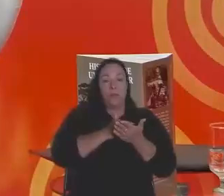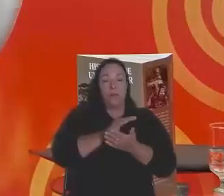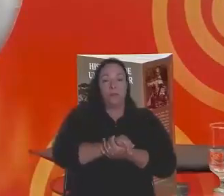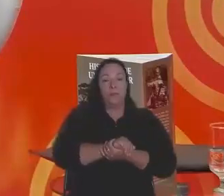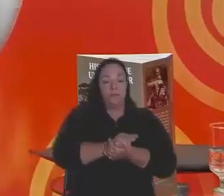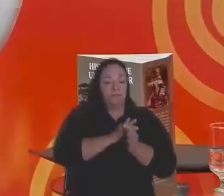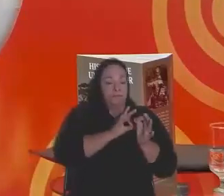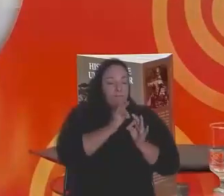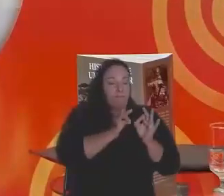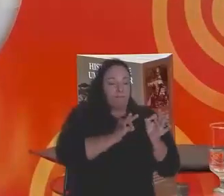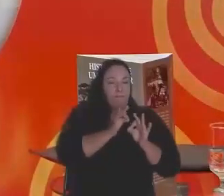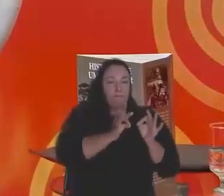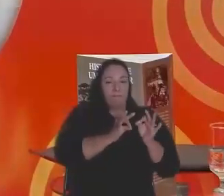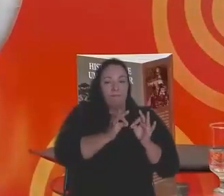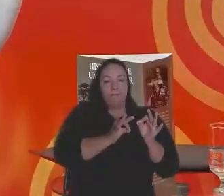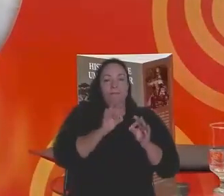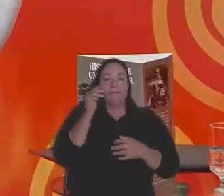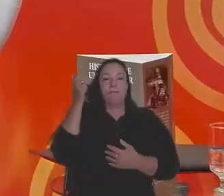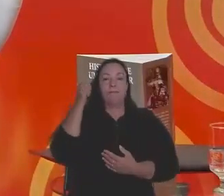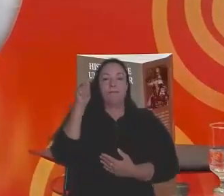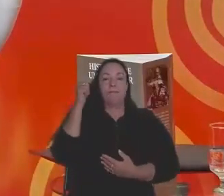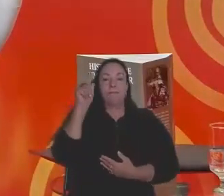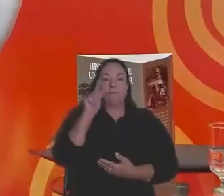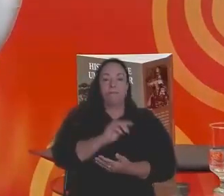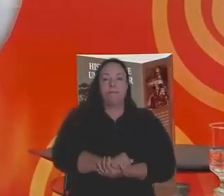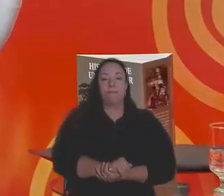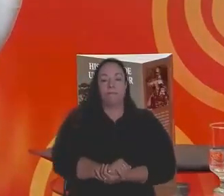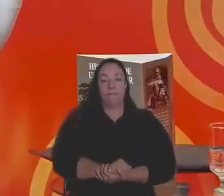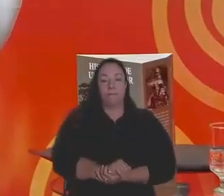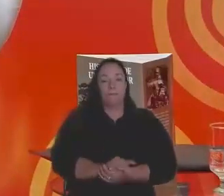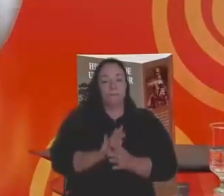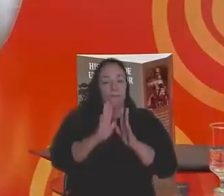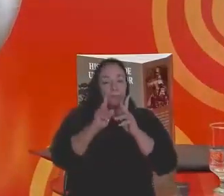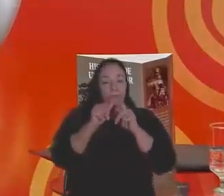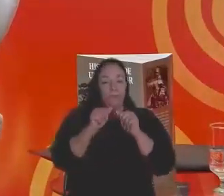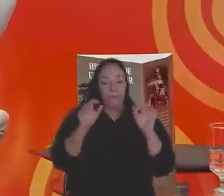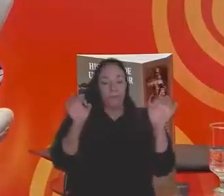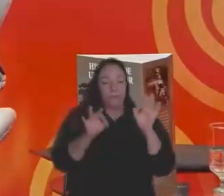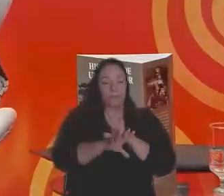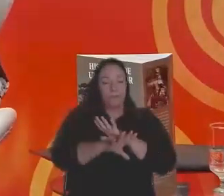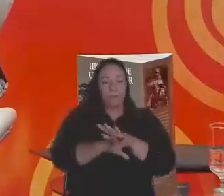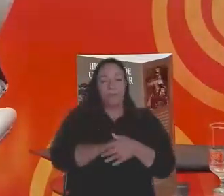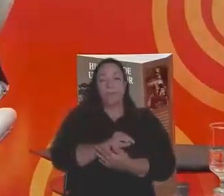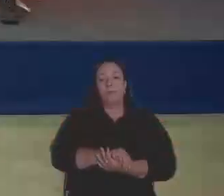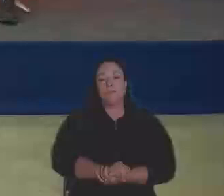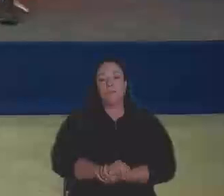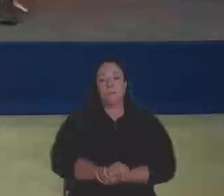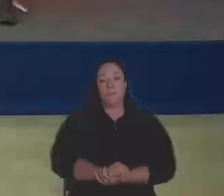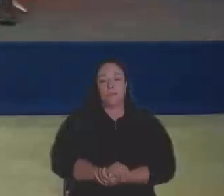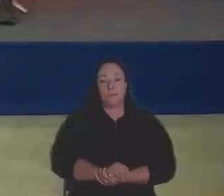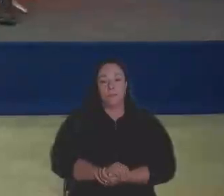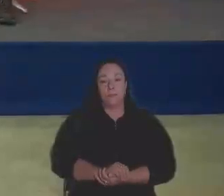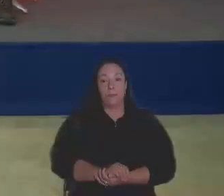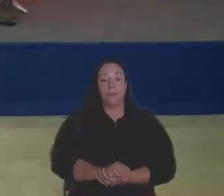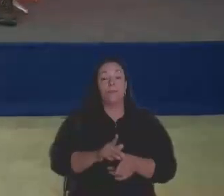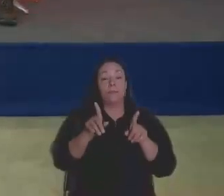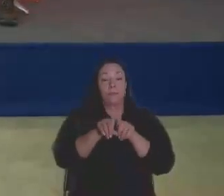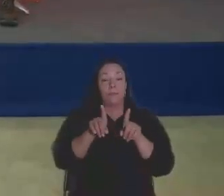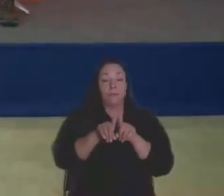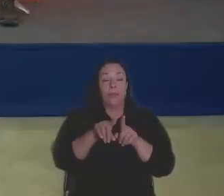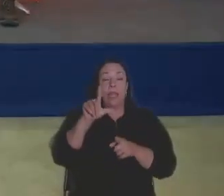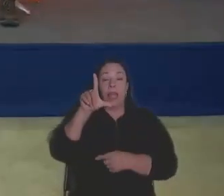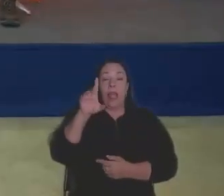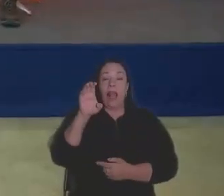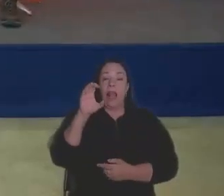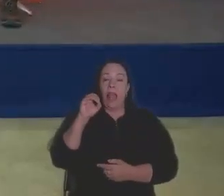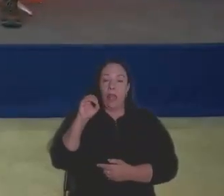sendo preparado sobre gestão. Tudo certinho, professor? Certinho, professor. Estamos aqui também com o Léo